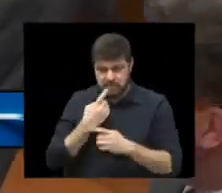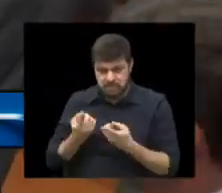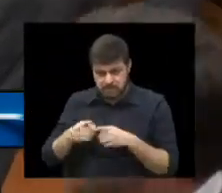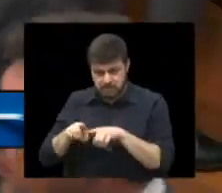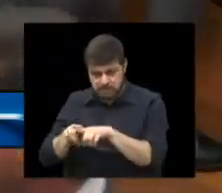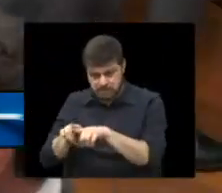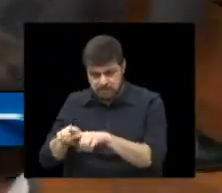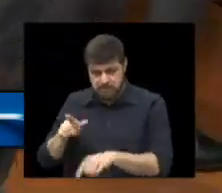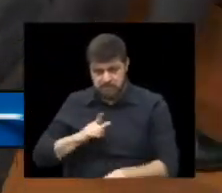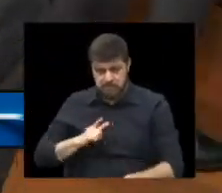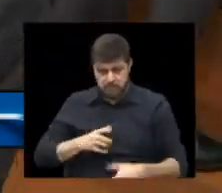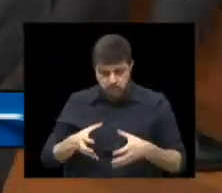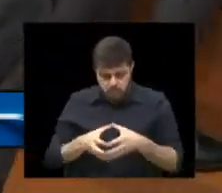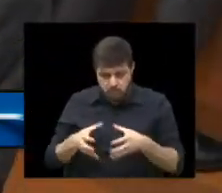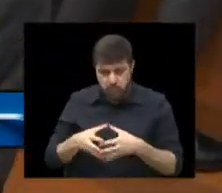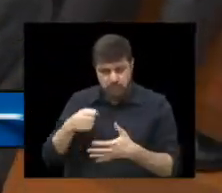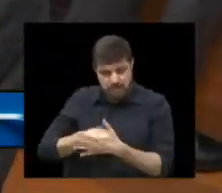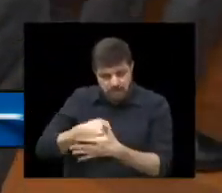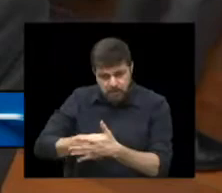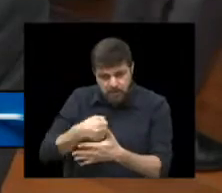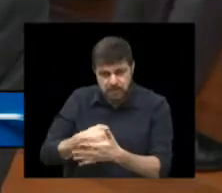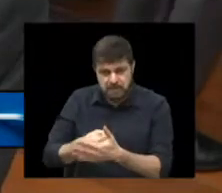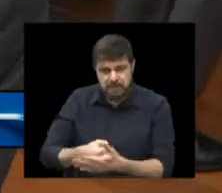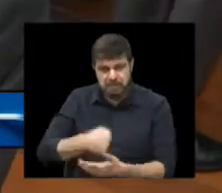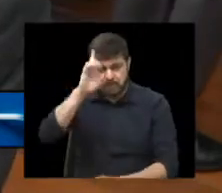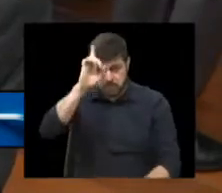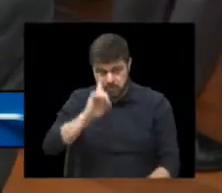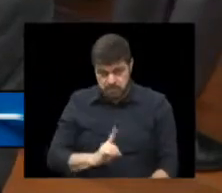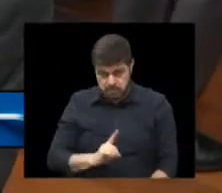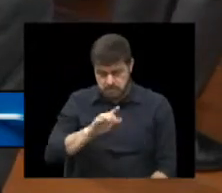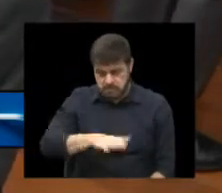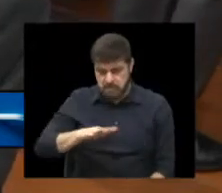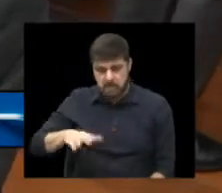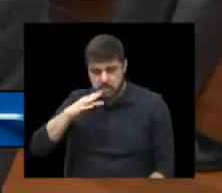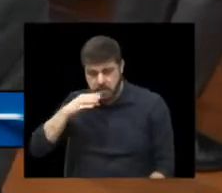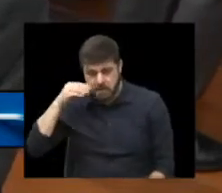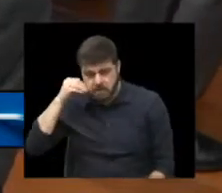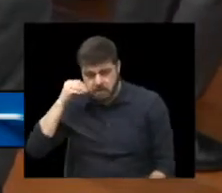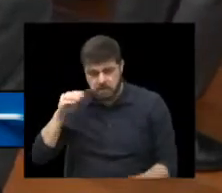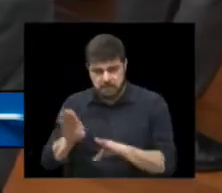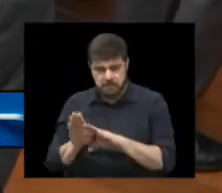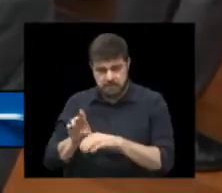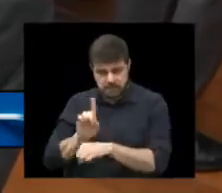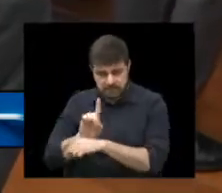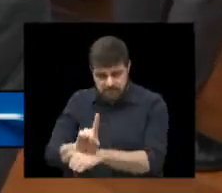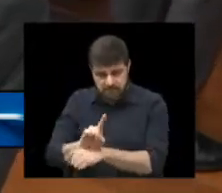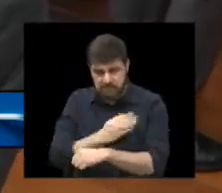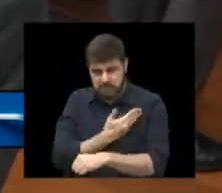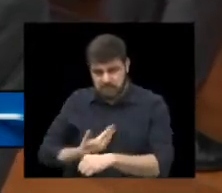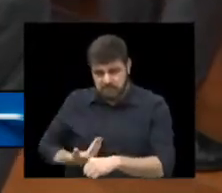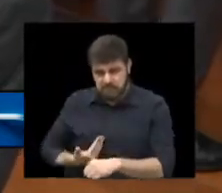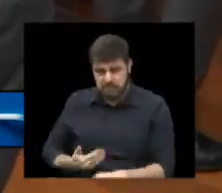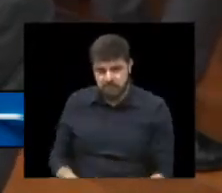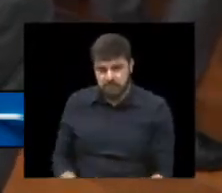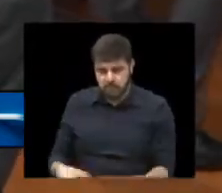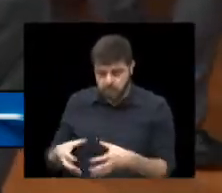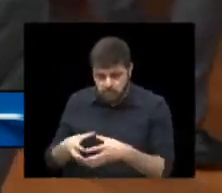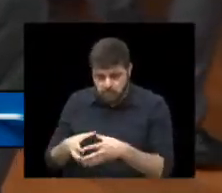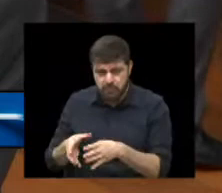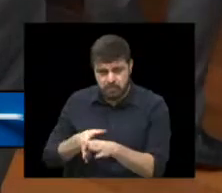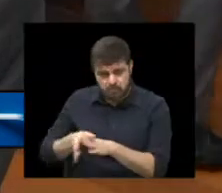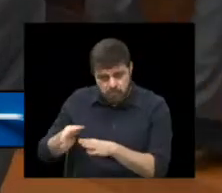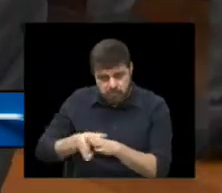através da Comissão de Defesa dos Direitos da Criança e do Adolescente, pela Defensoria Pública, CMDCA,